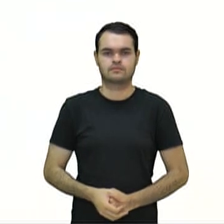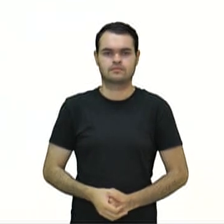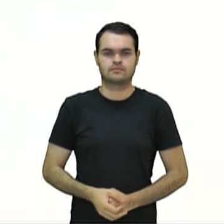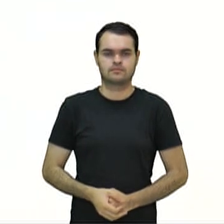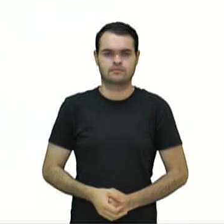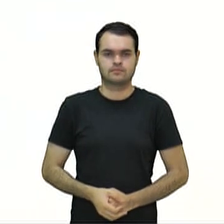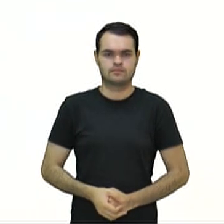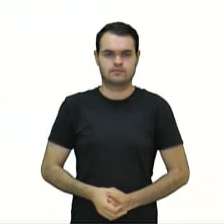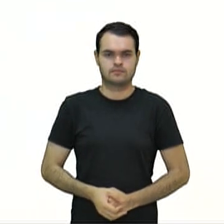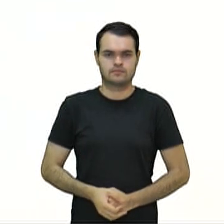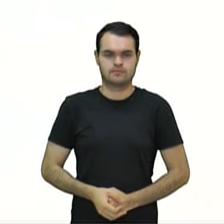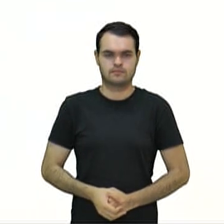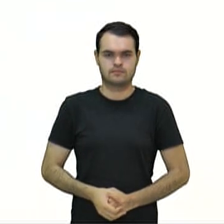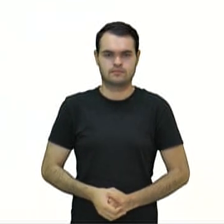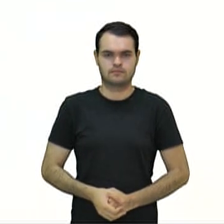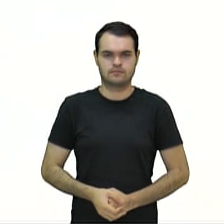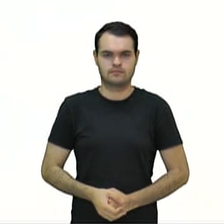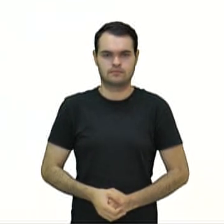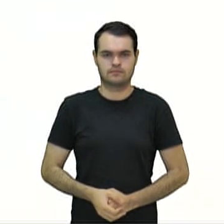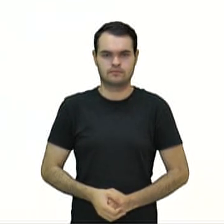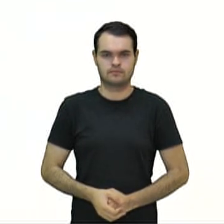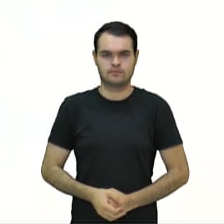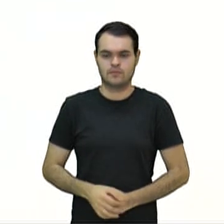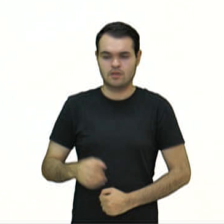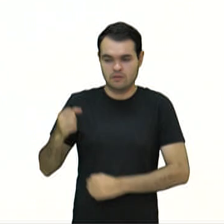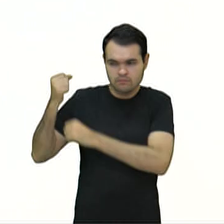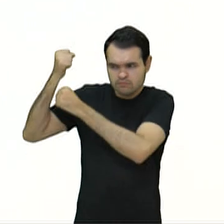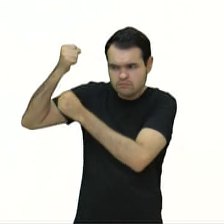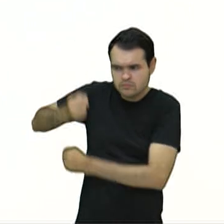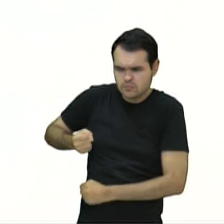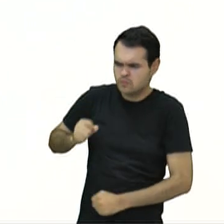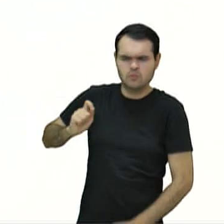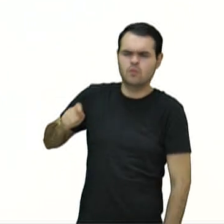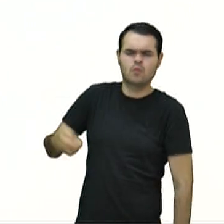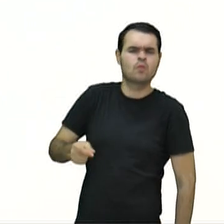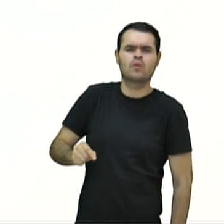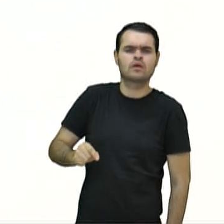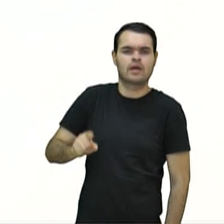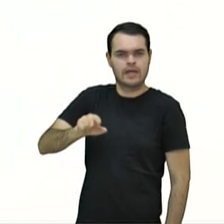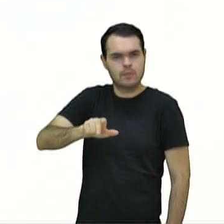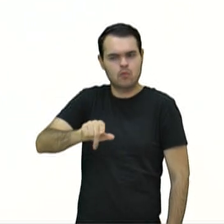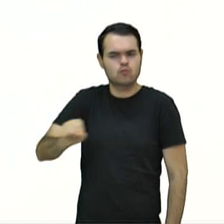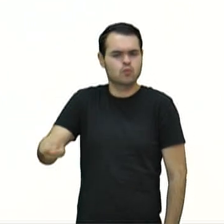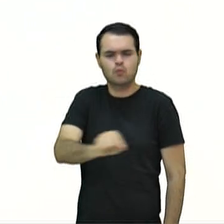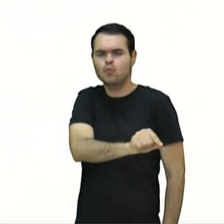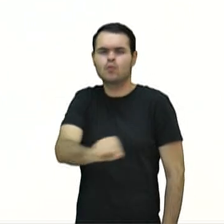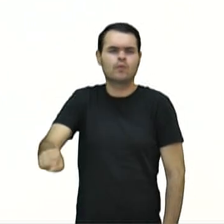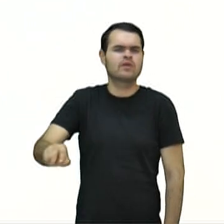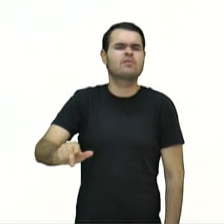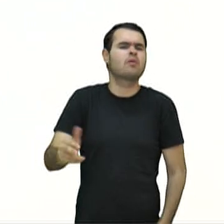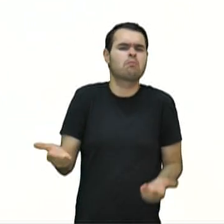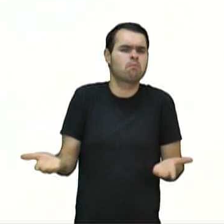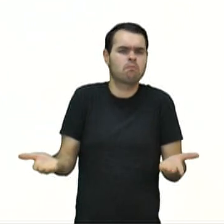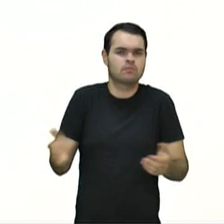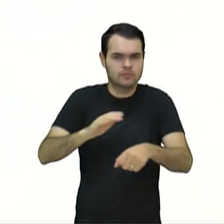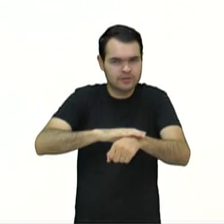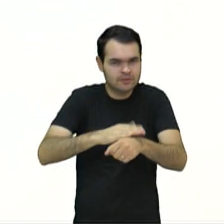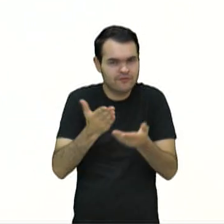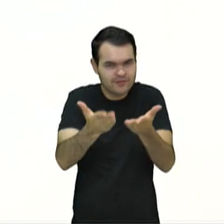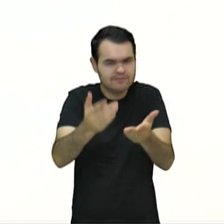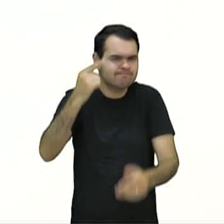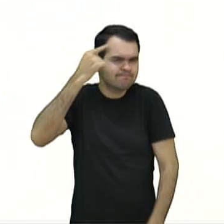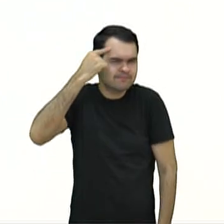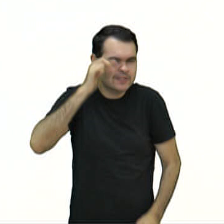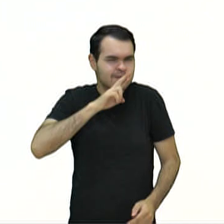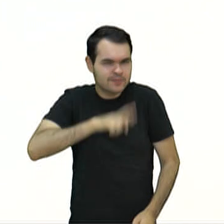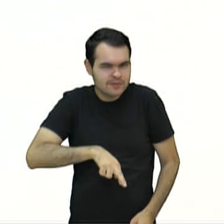Cyclops. Poseidon era o quê? Né? Irmão de alguém. Quem são essas pessoas? Vou dar um tempinho para vocês